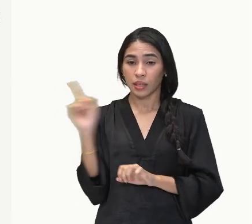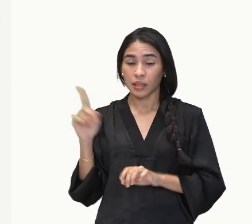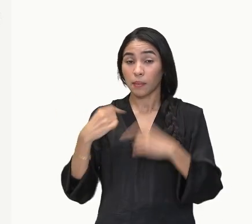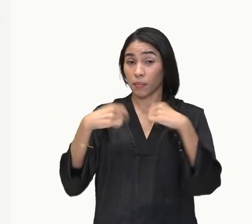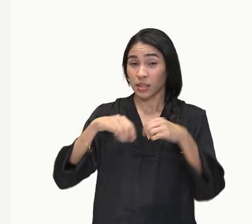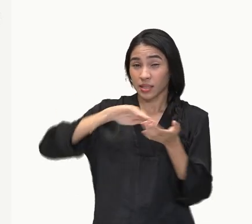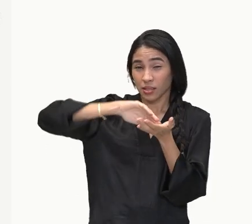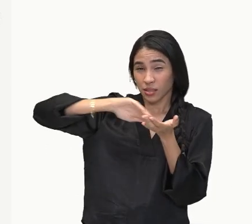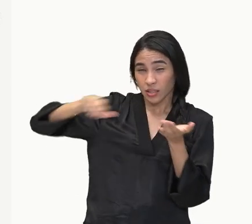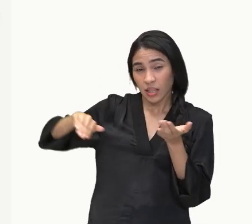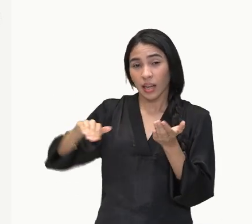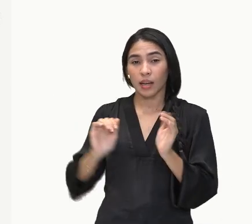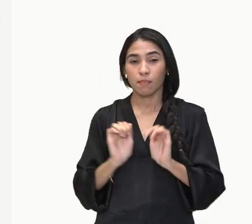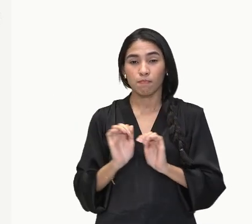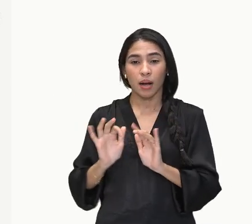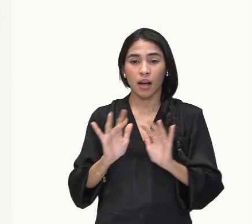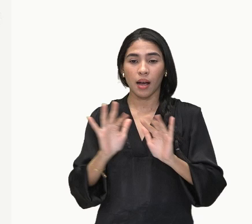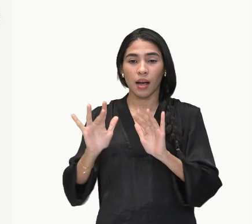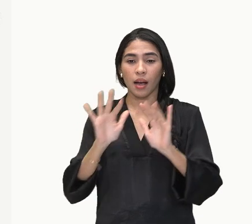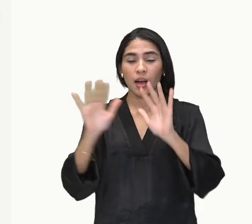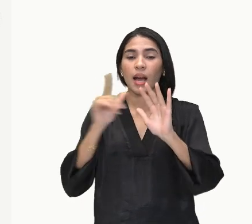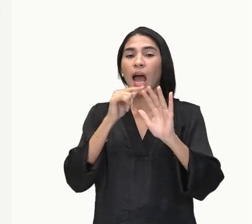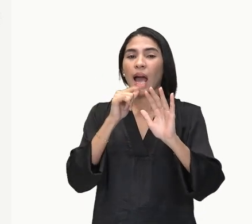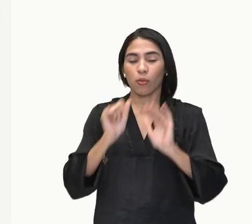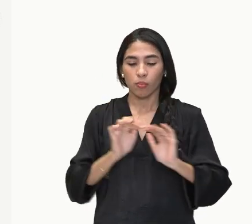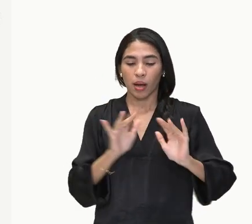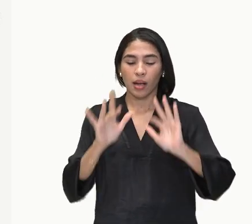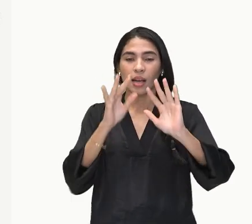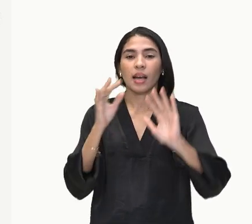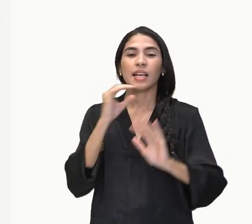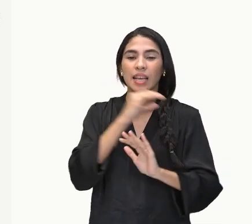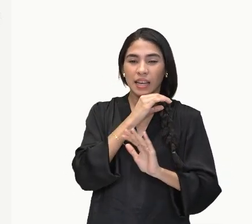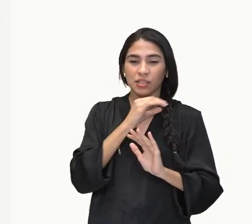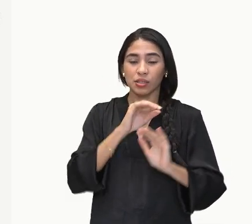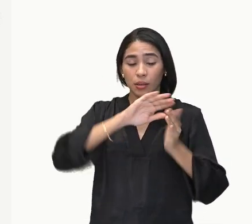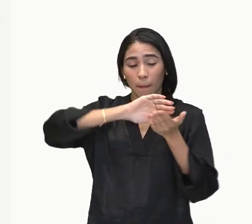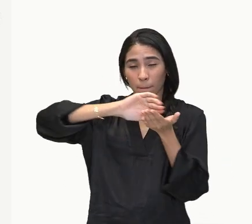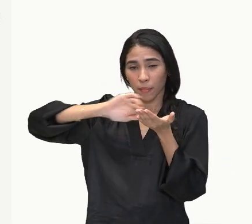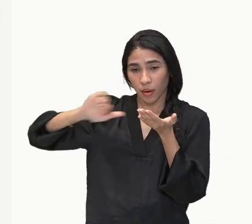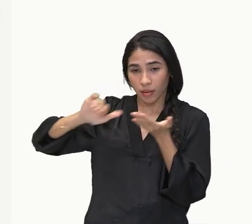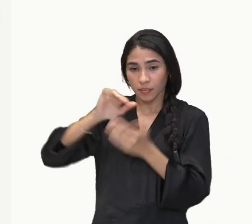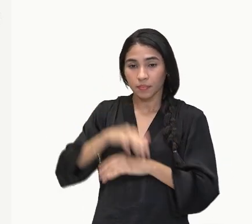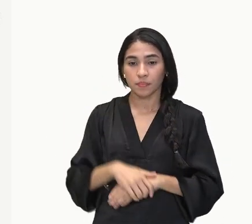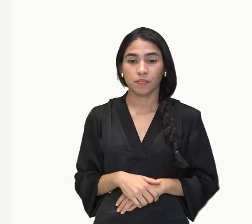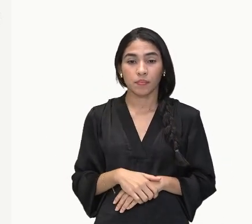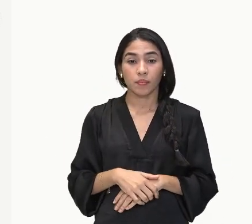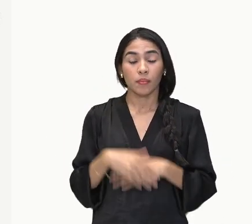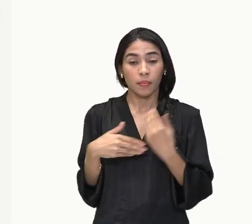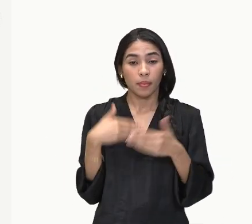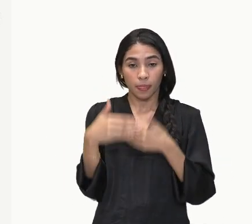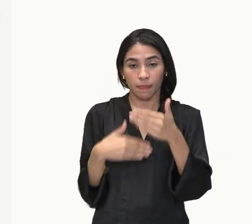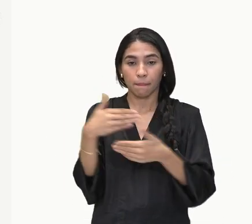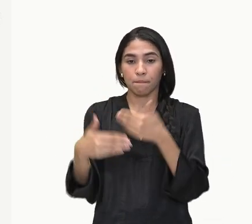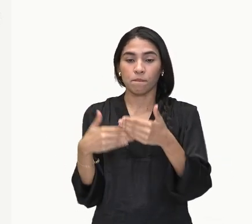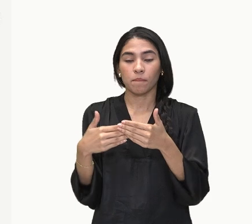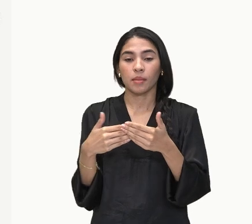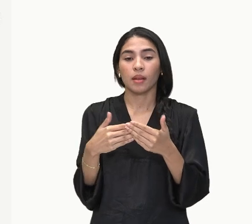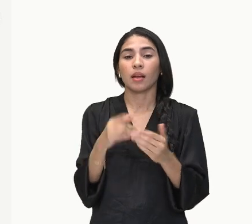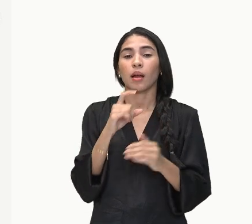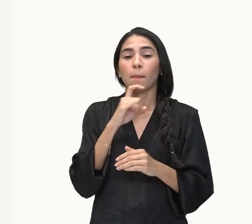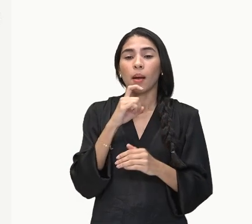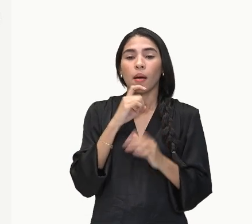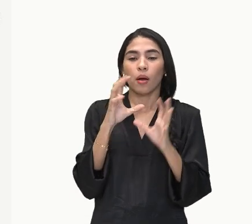eliminar esse vapor d'água, né? Essa água quente. E aí a gente consegue observar esse processo de